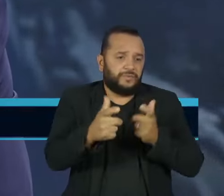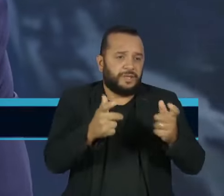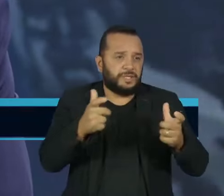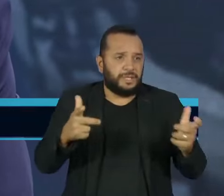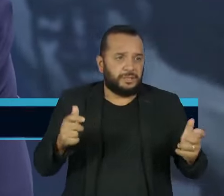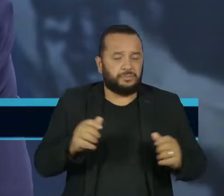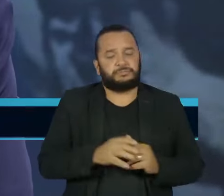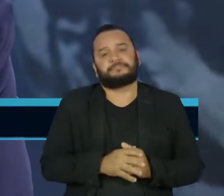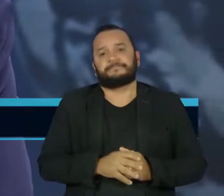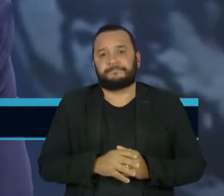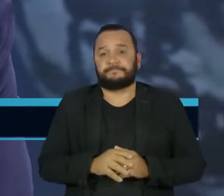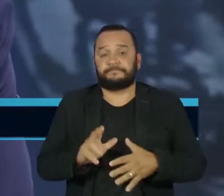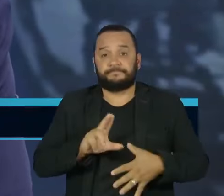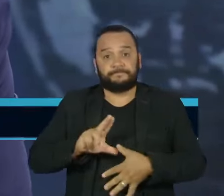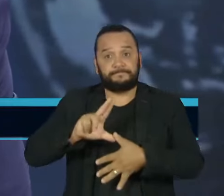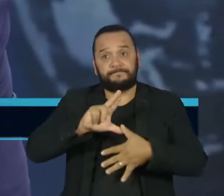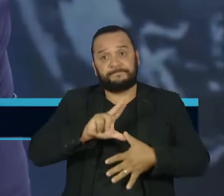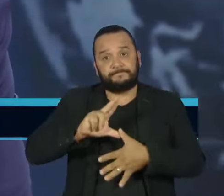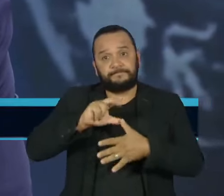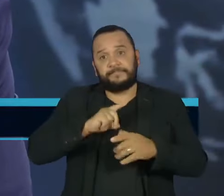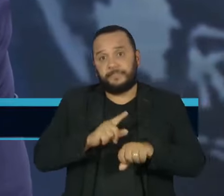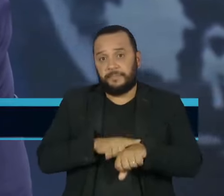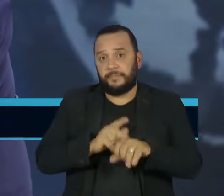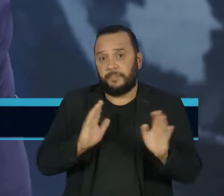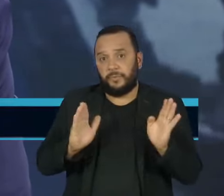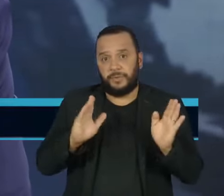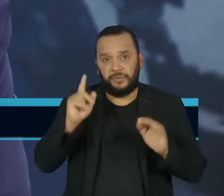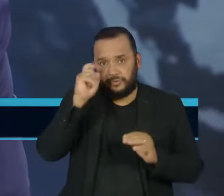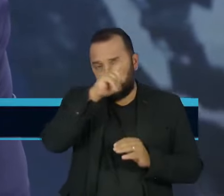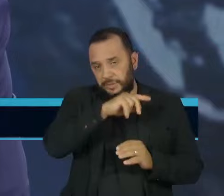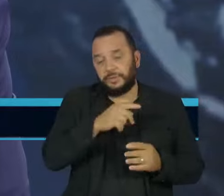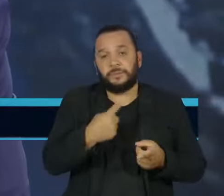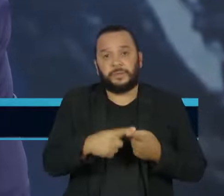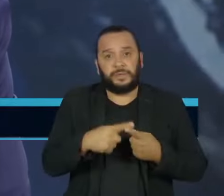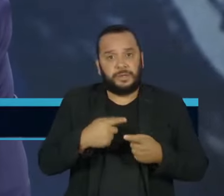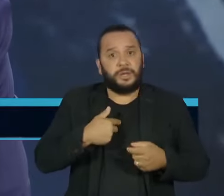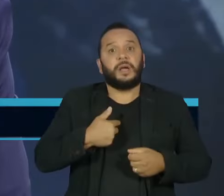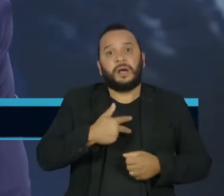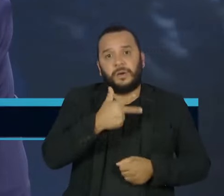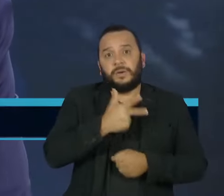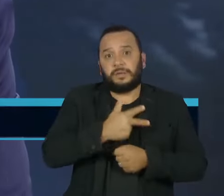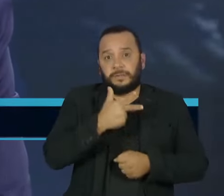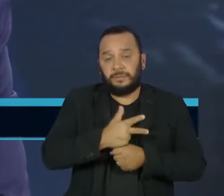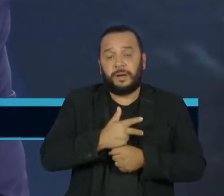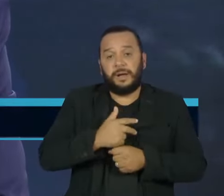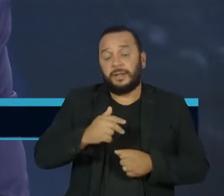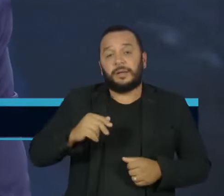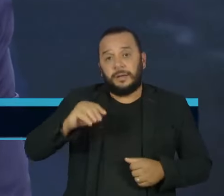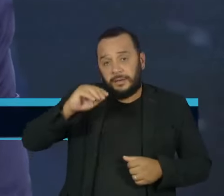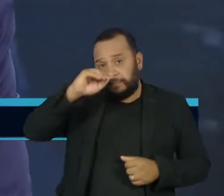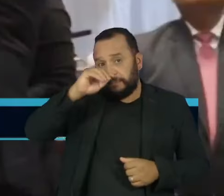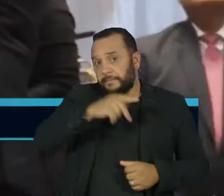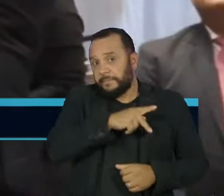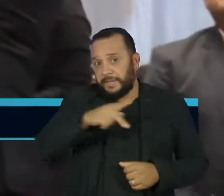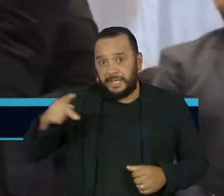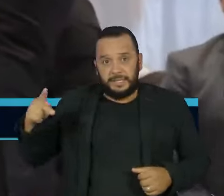A América Latina vive um momento de instabilidade. Na Guatemala, o presidente eleito quase foi impedido de tomar posse.